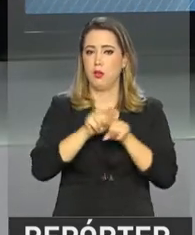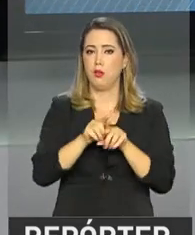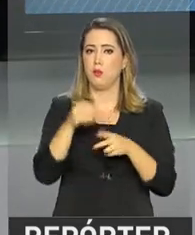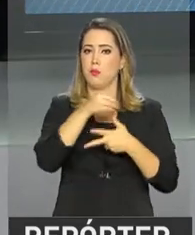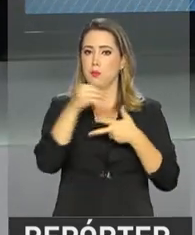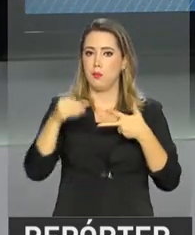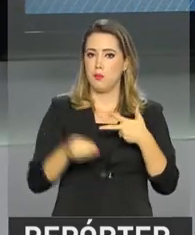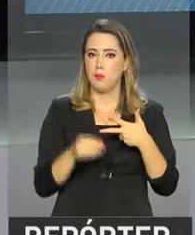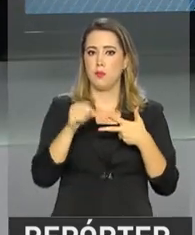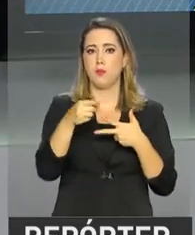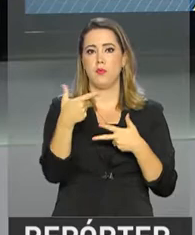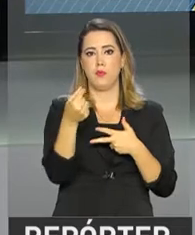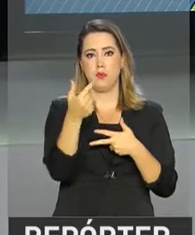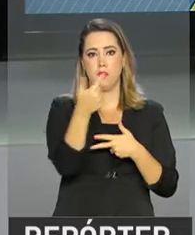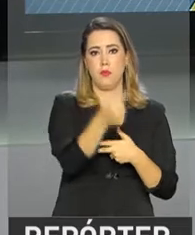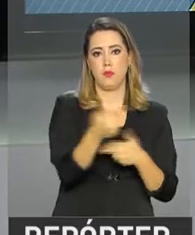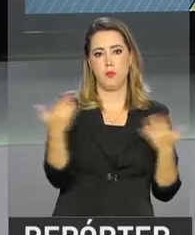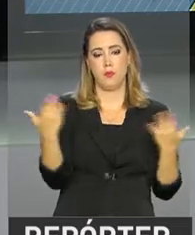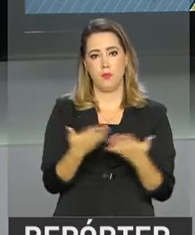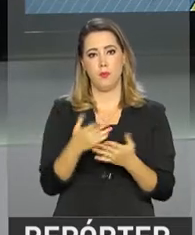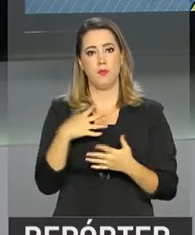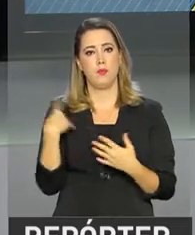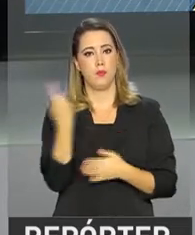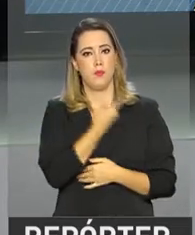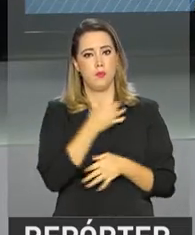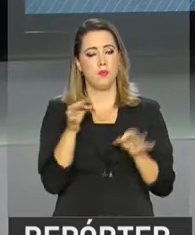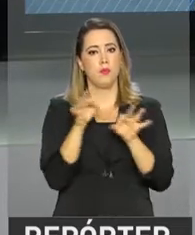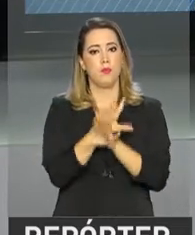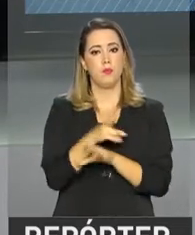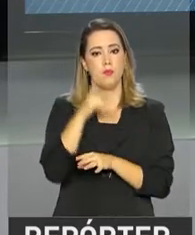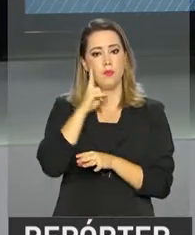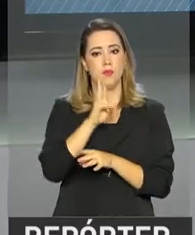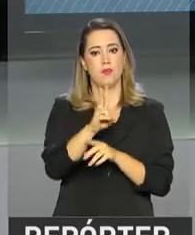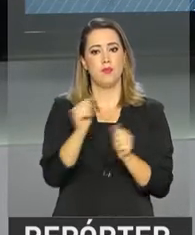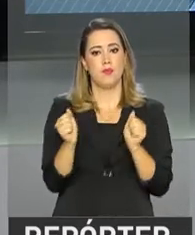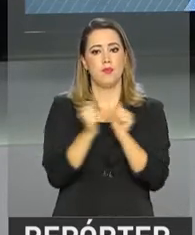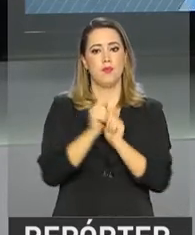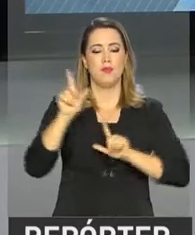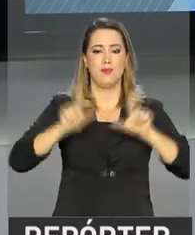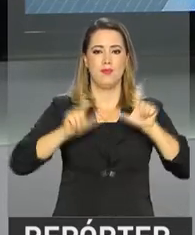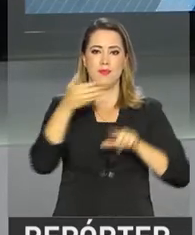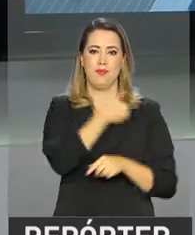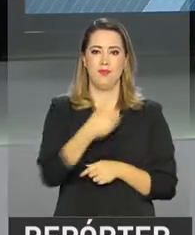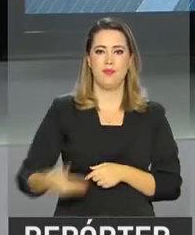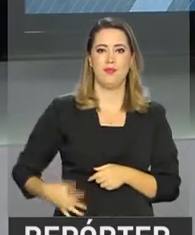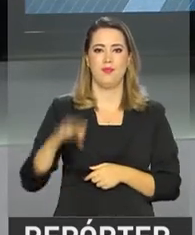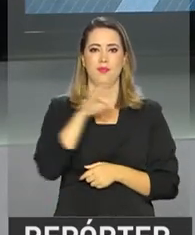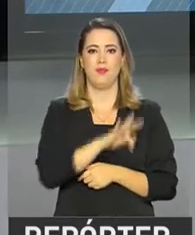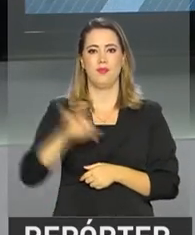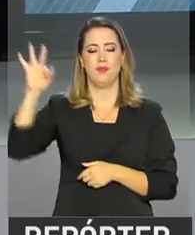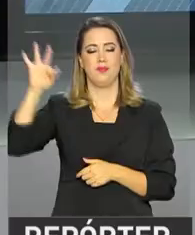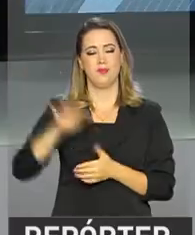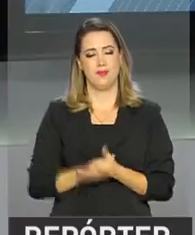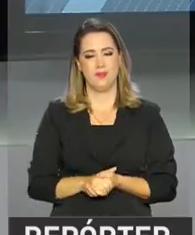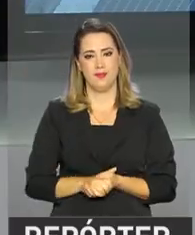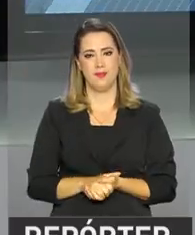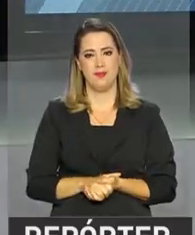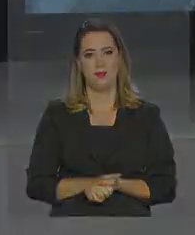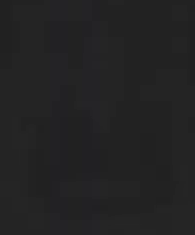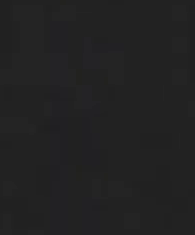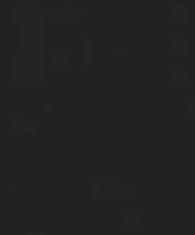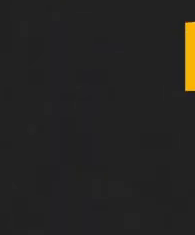Enem 2017 realizado hoje. Nós ficamos por aqui. Continue na NBR, a TV do Governo Federal.